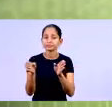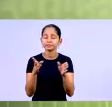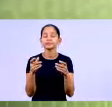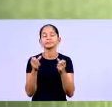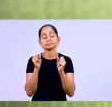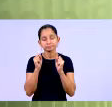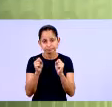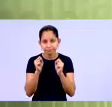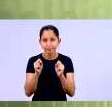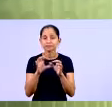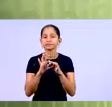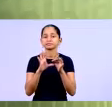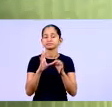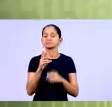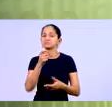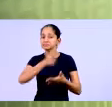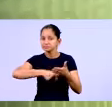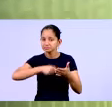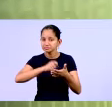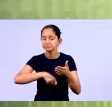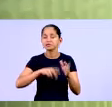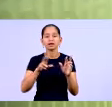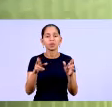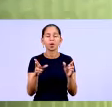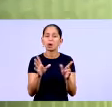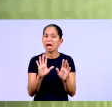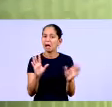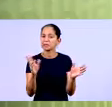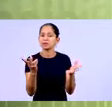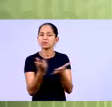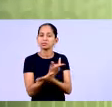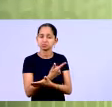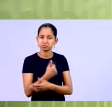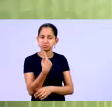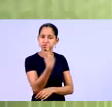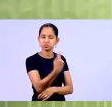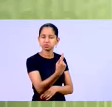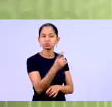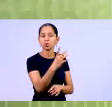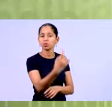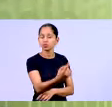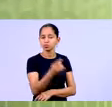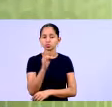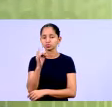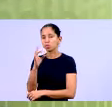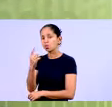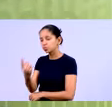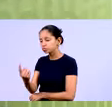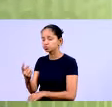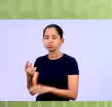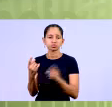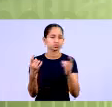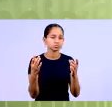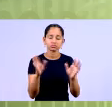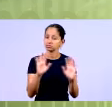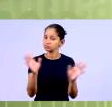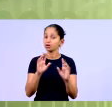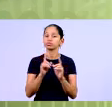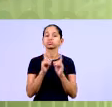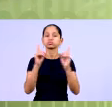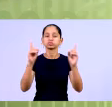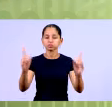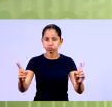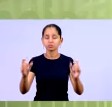falar na quebra do princípio, de repente, de qualquer princípio contábil que seja, bem? Porque a própria legislação ela trouxe que